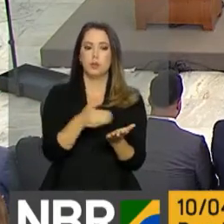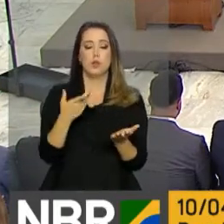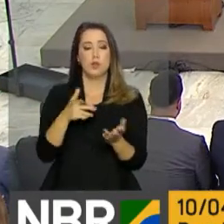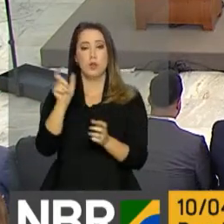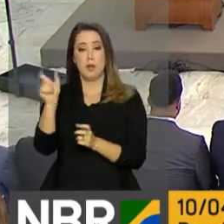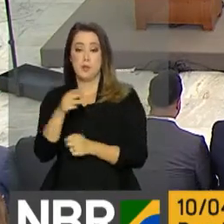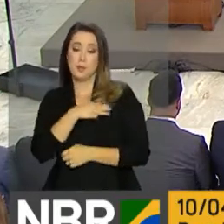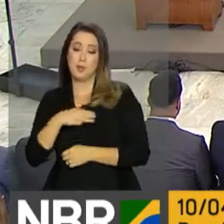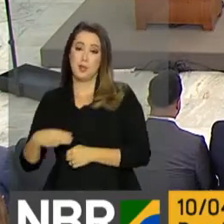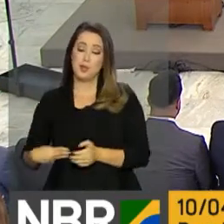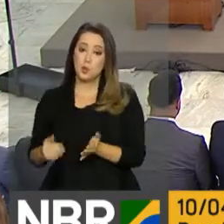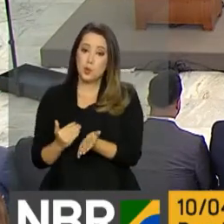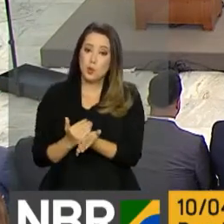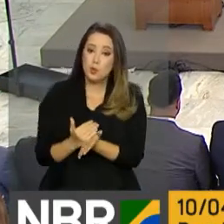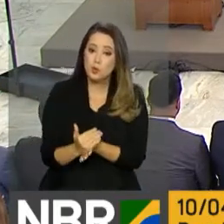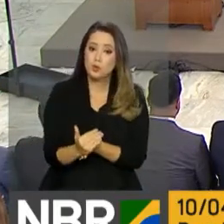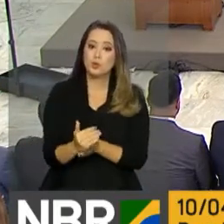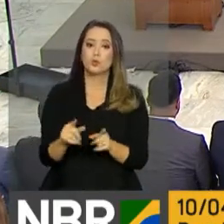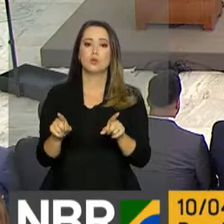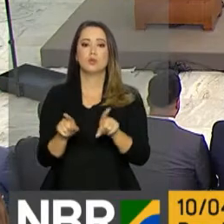os ministros que continuam,